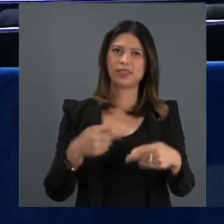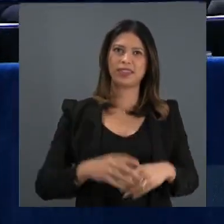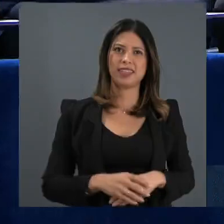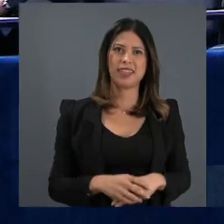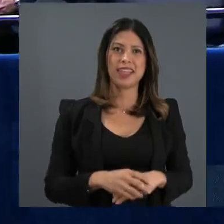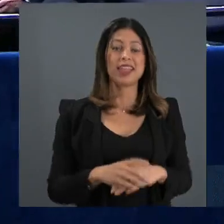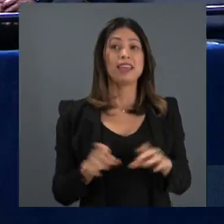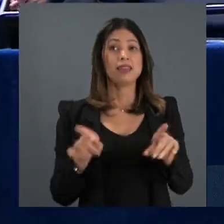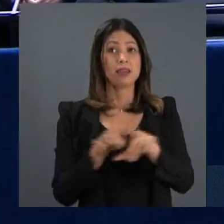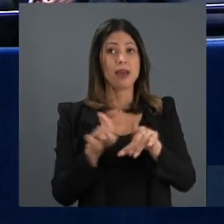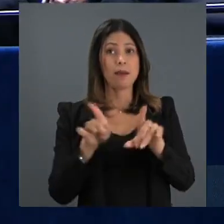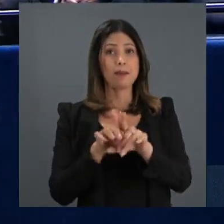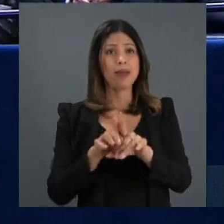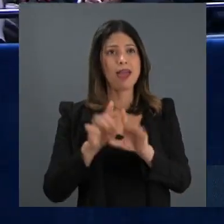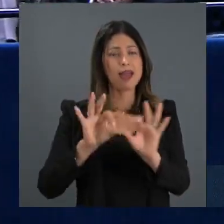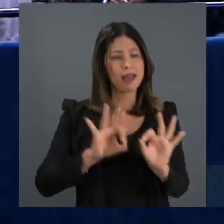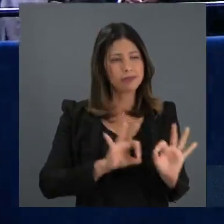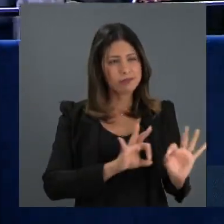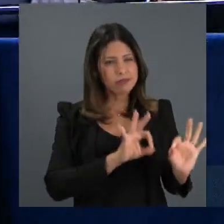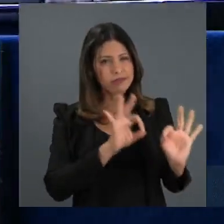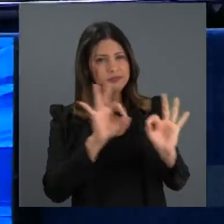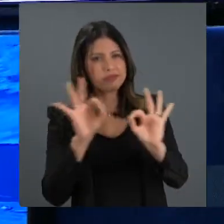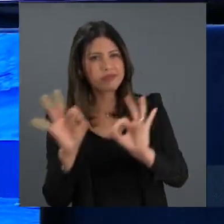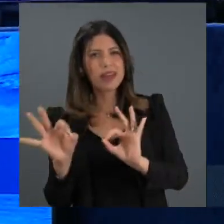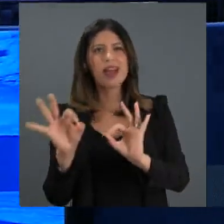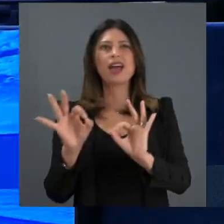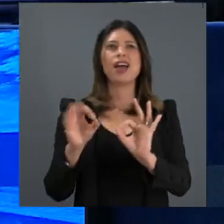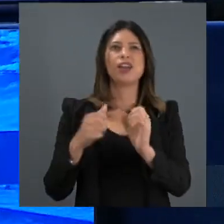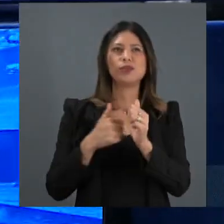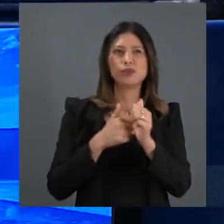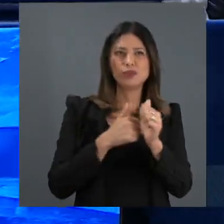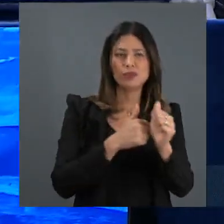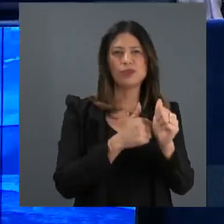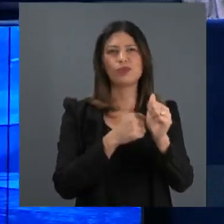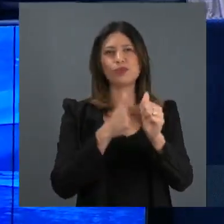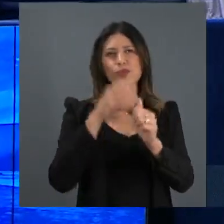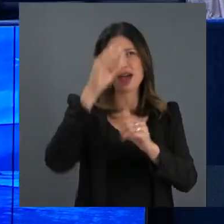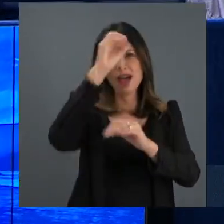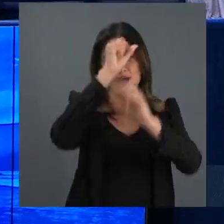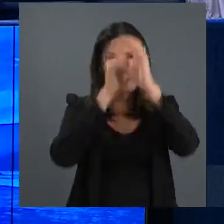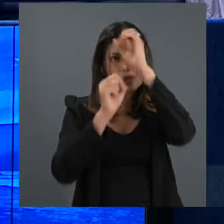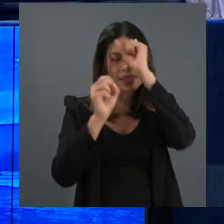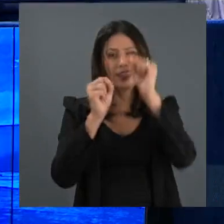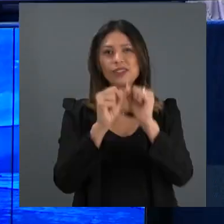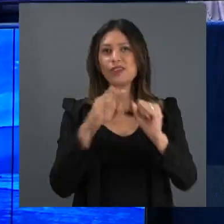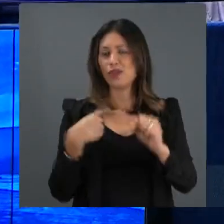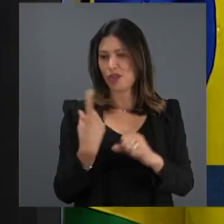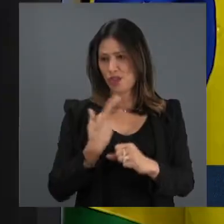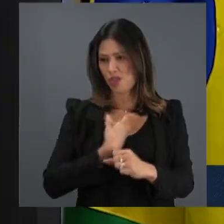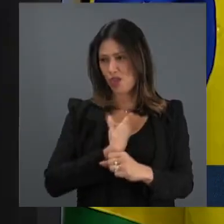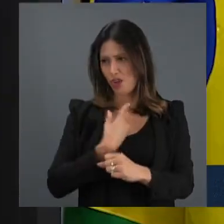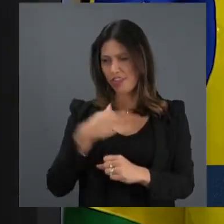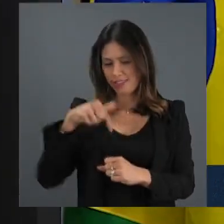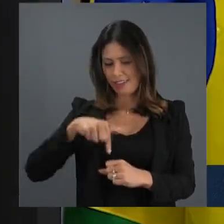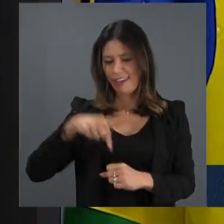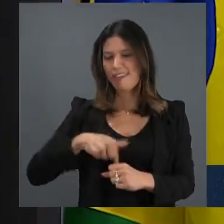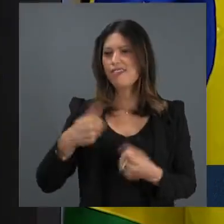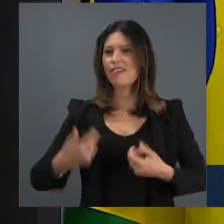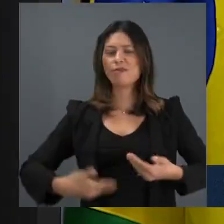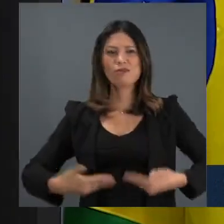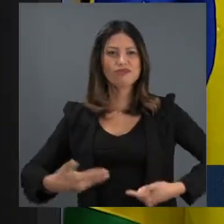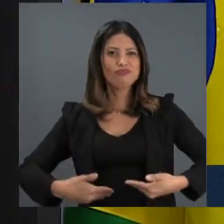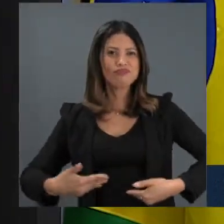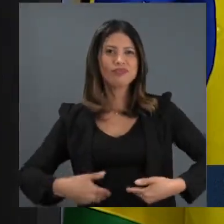conferindo a nossa história, aprendendo, né, com ela. Nós estamos aqui para servir vocês. Esse é o